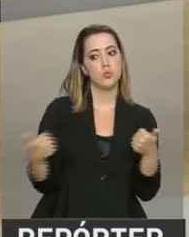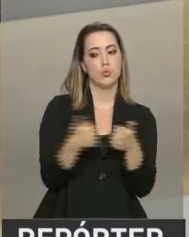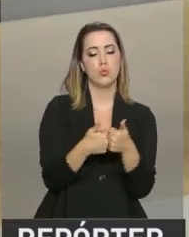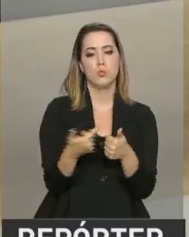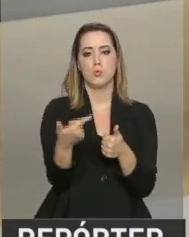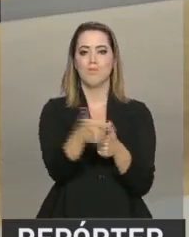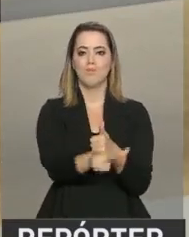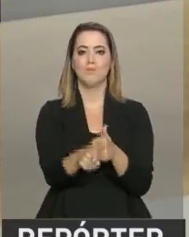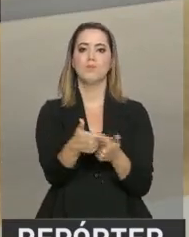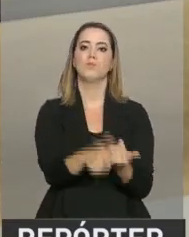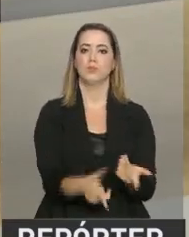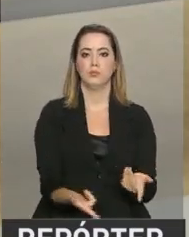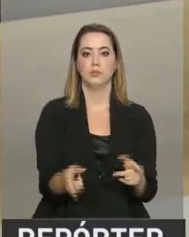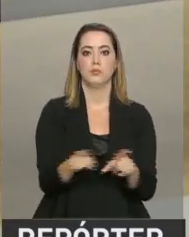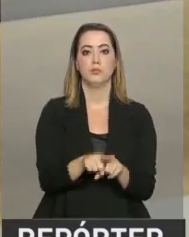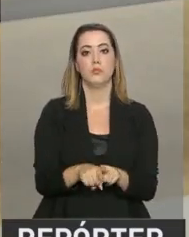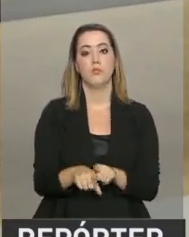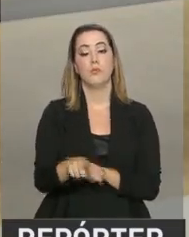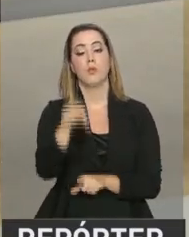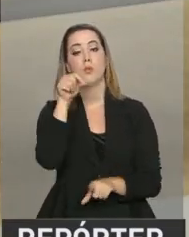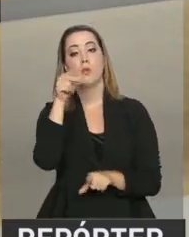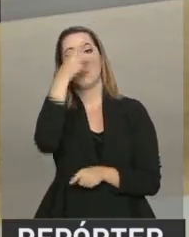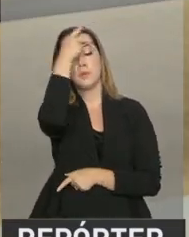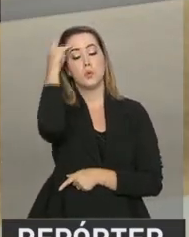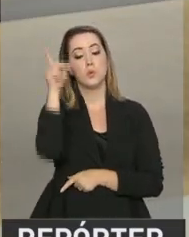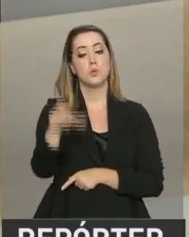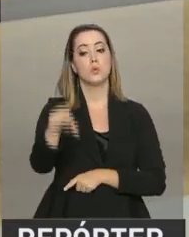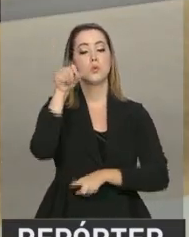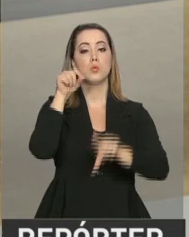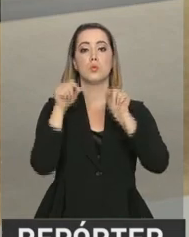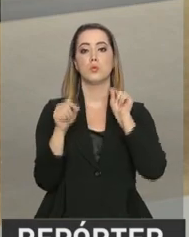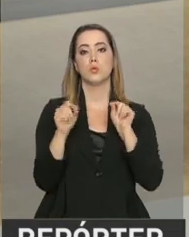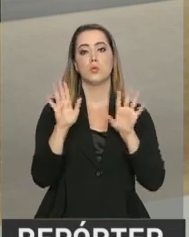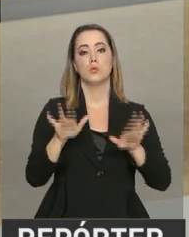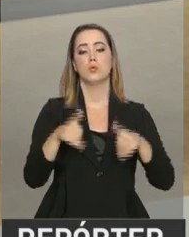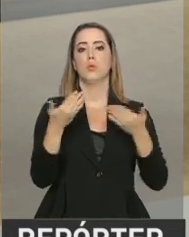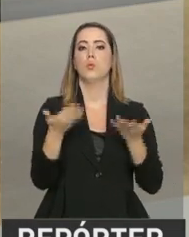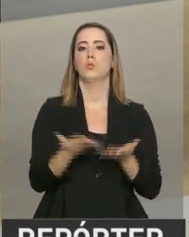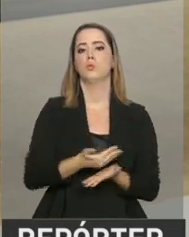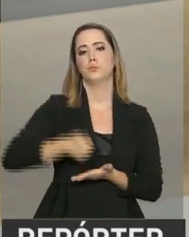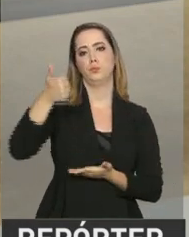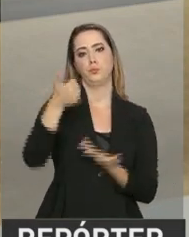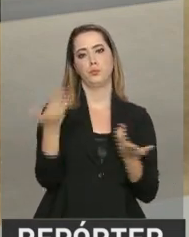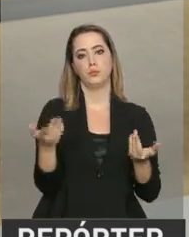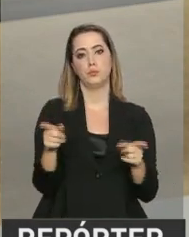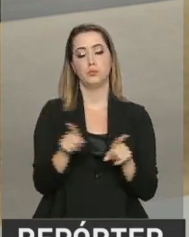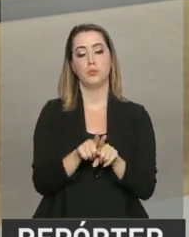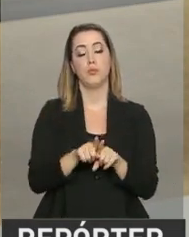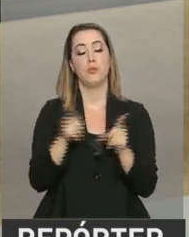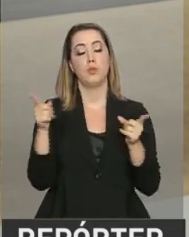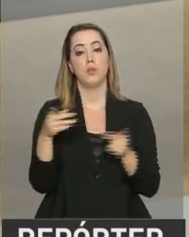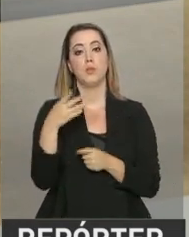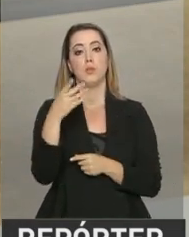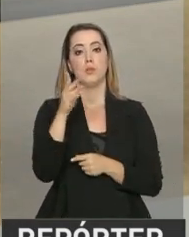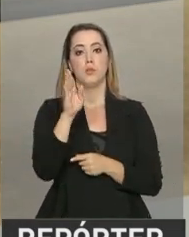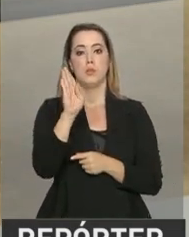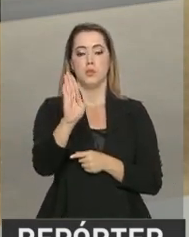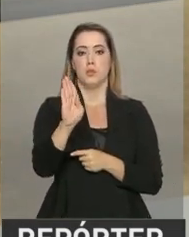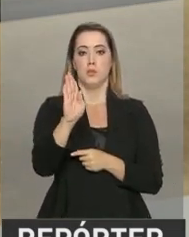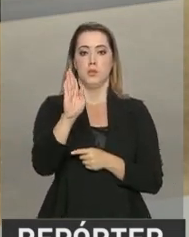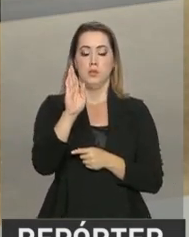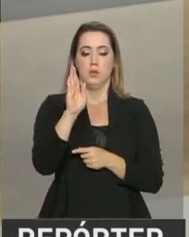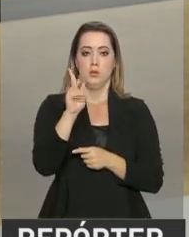ou pensão caberá ao pensionista escolher a que lhe for mais vantajosa já o BPC terá o valor